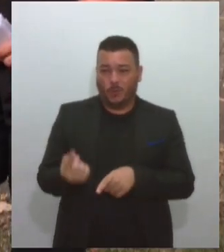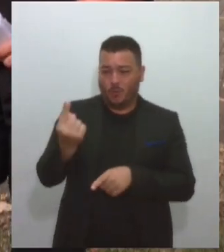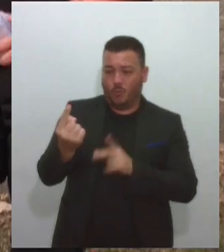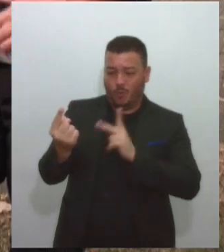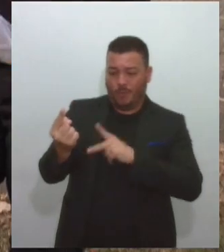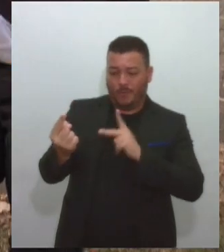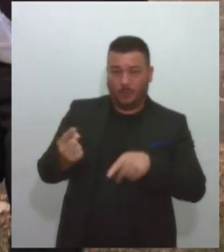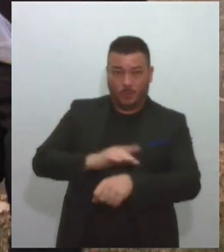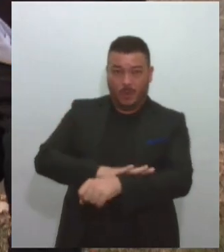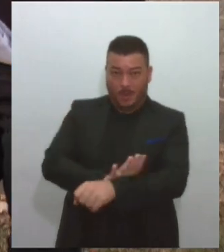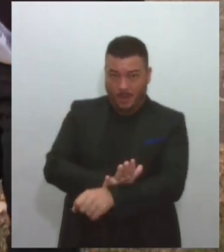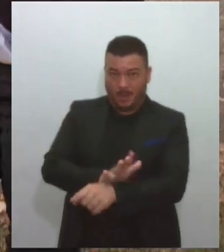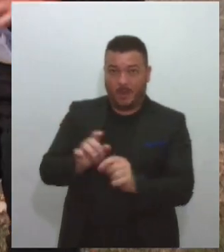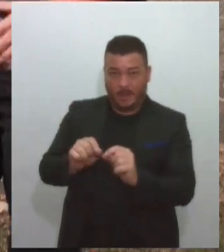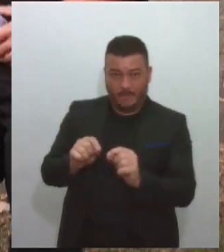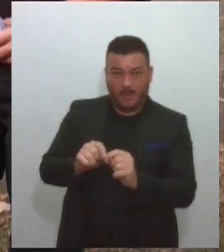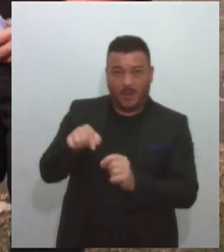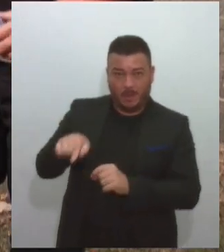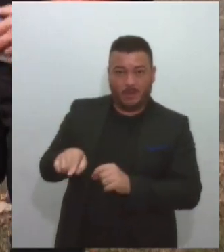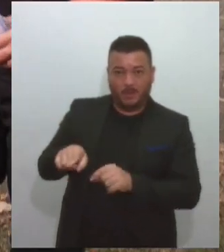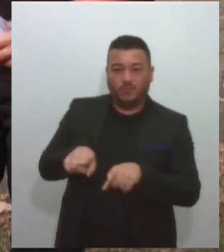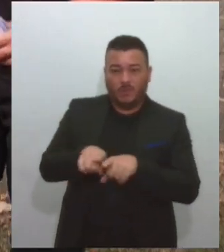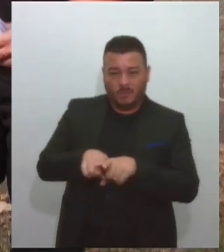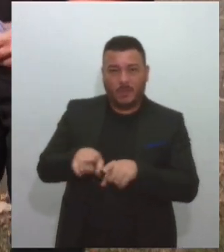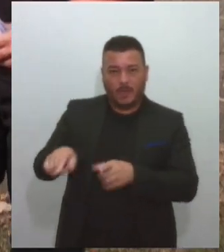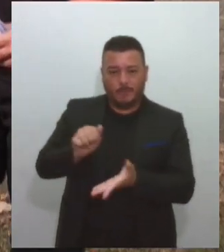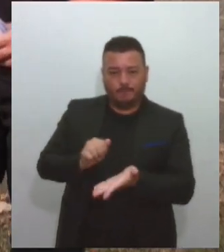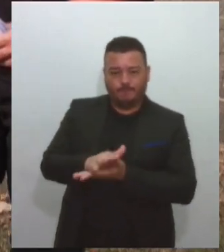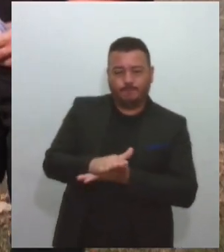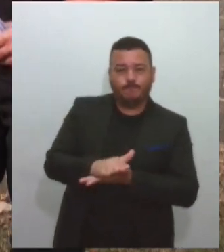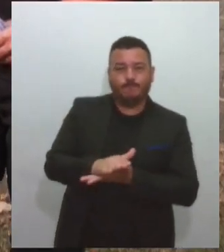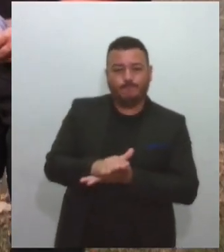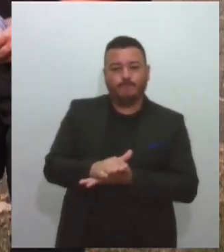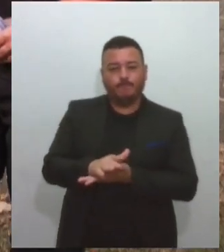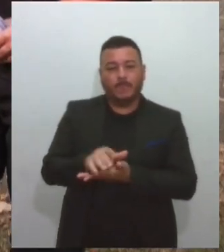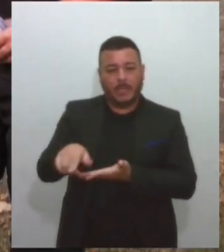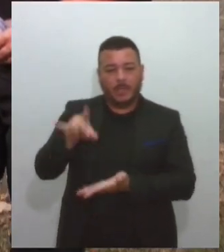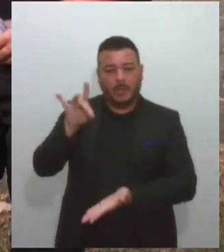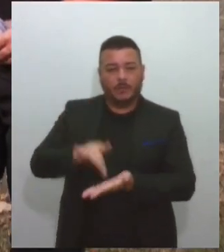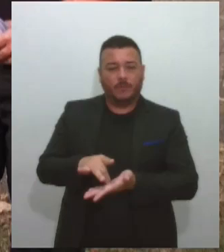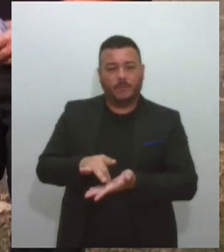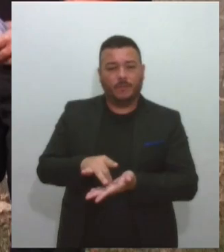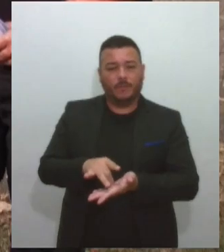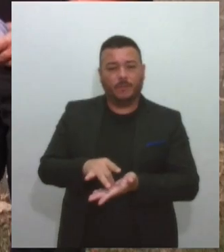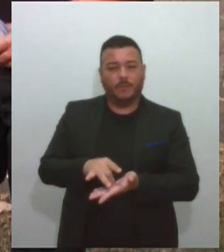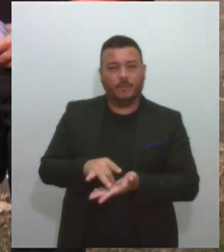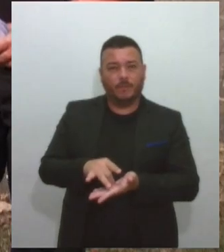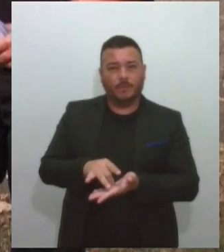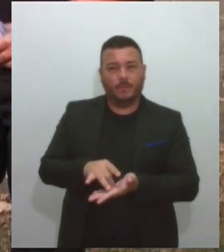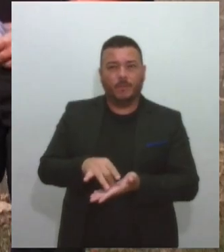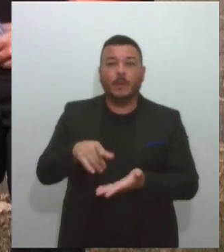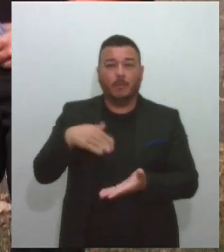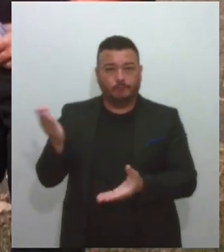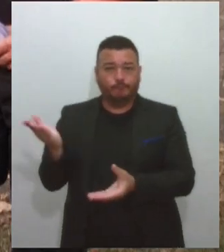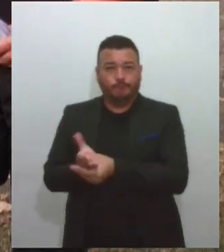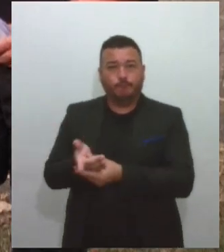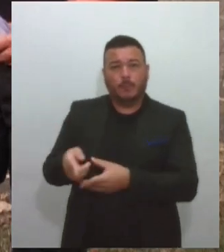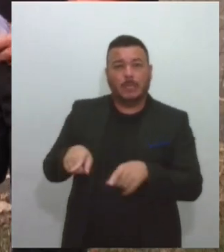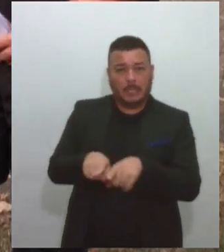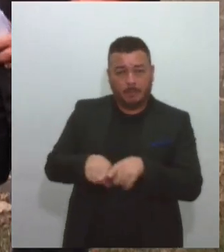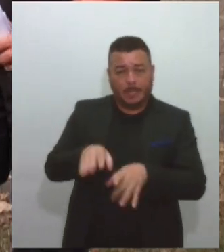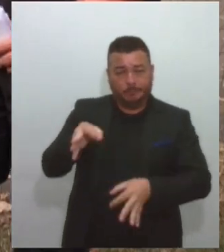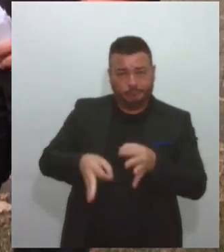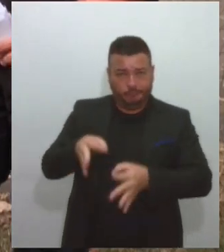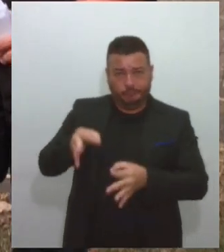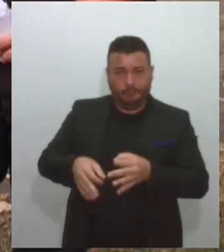comete racismo seja de fato demitido, seja de fato alvo de um processo administrativo disciplinar que leve até o